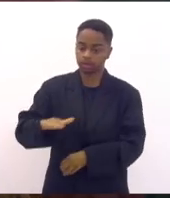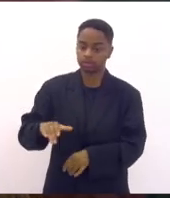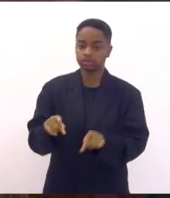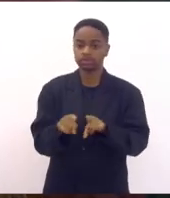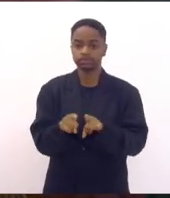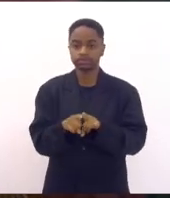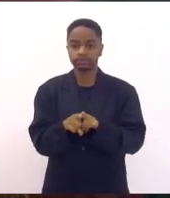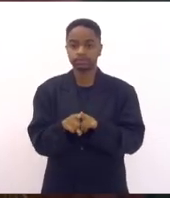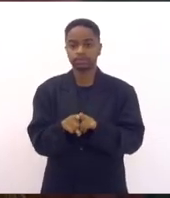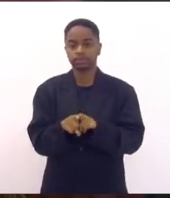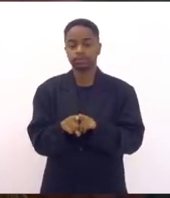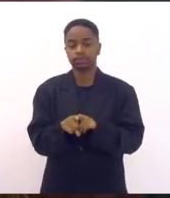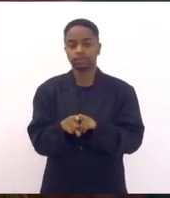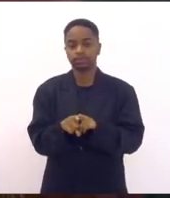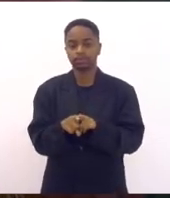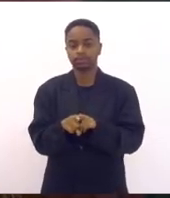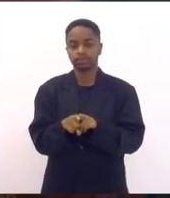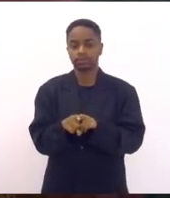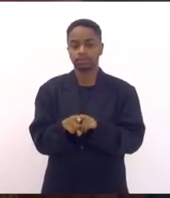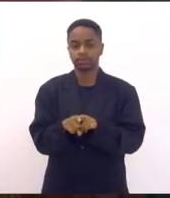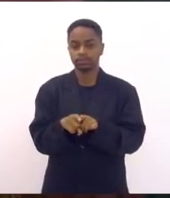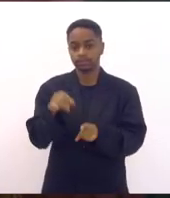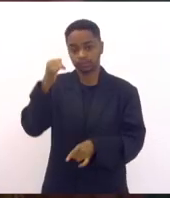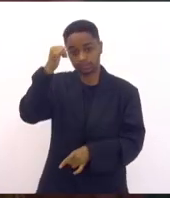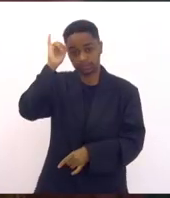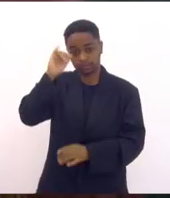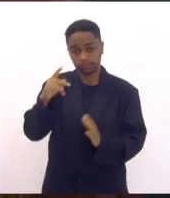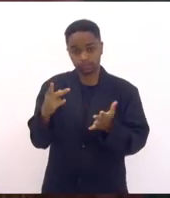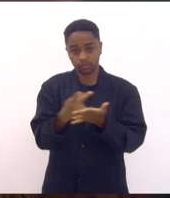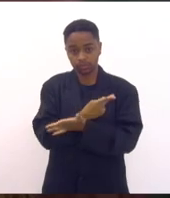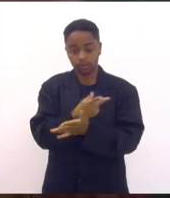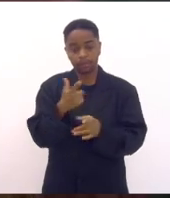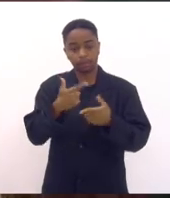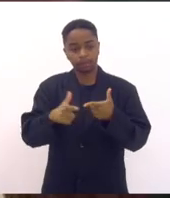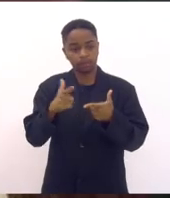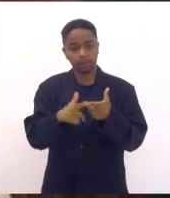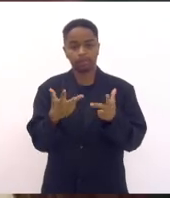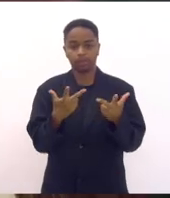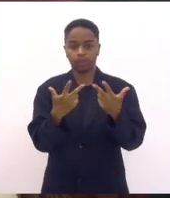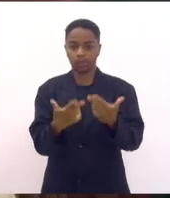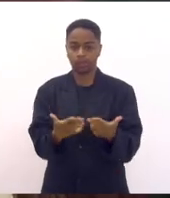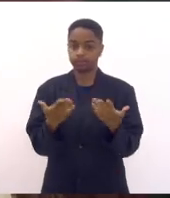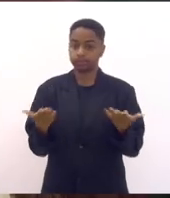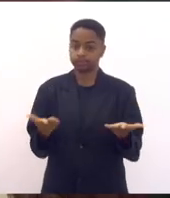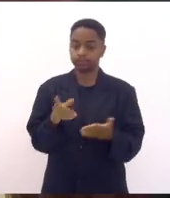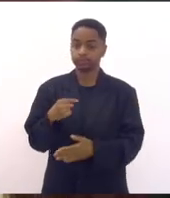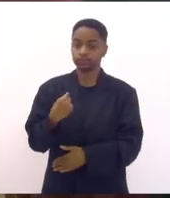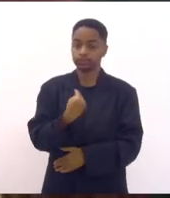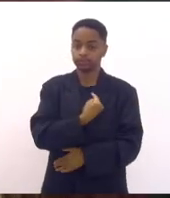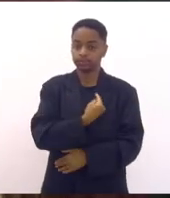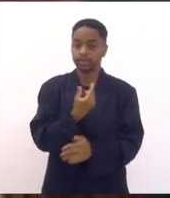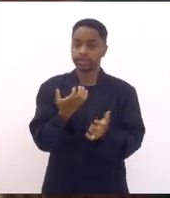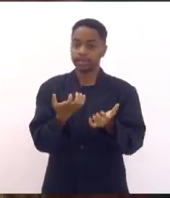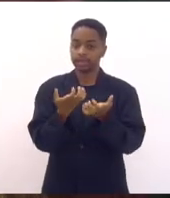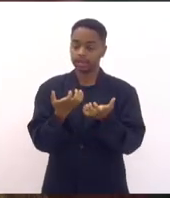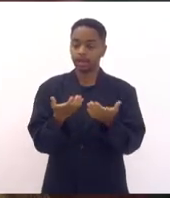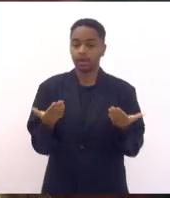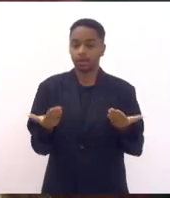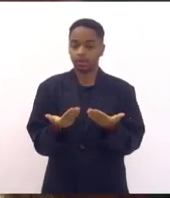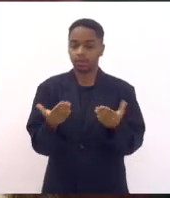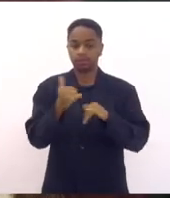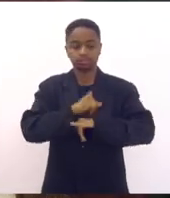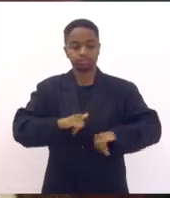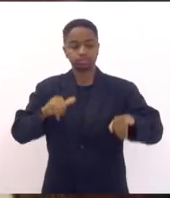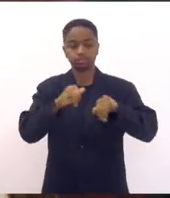não venha cair no mesmo problema então o que nós queremos lançar e iremos